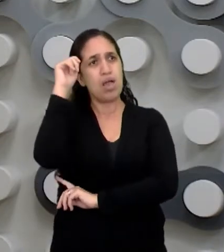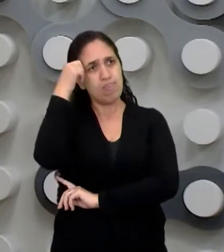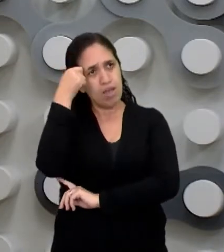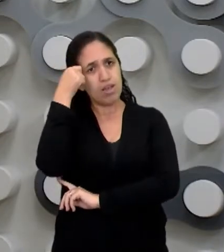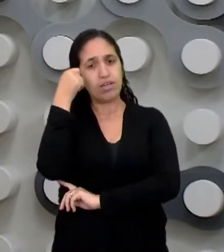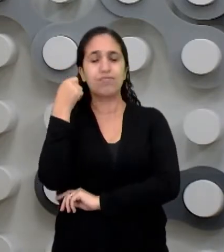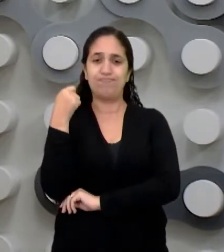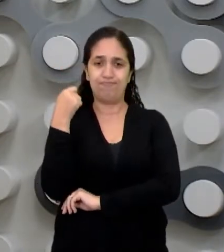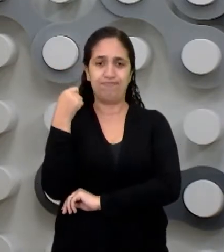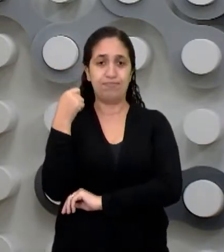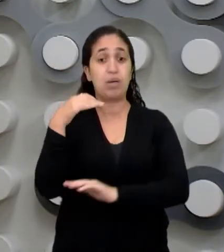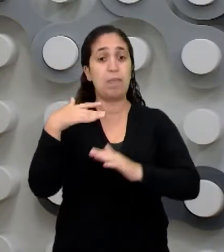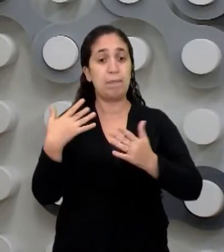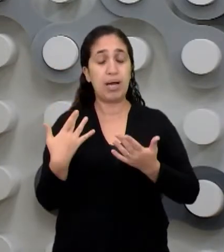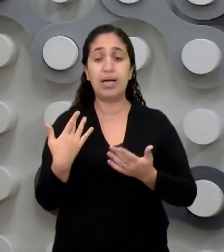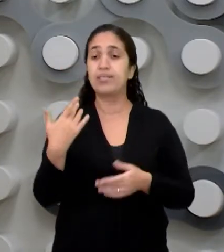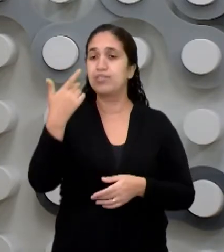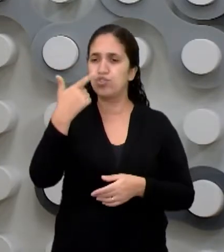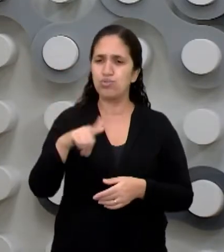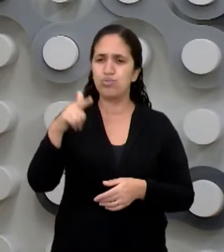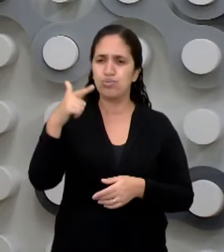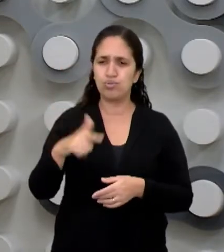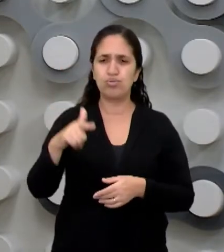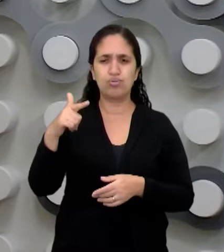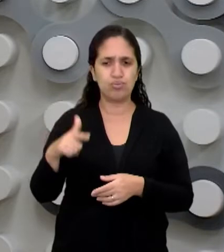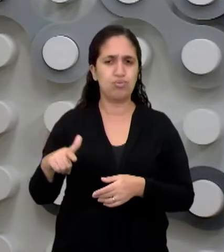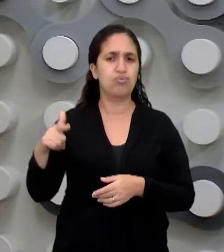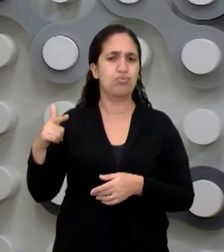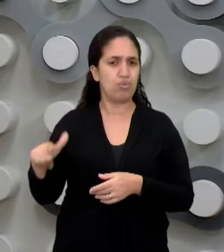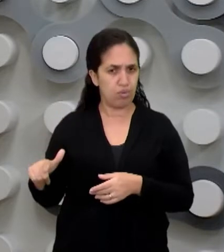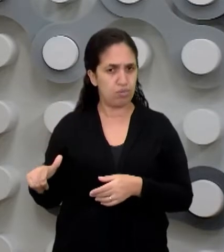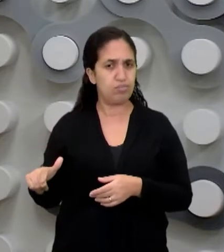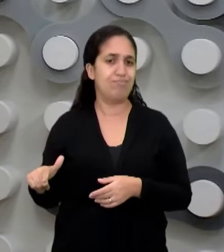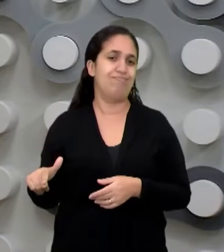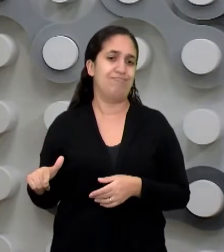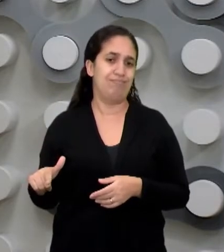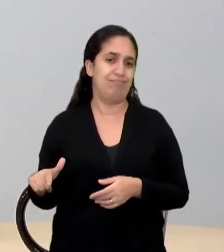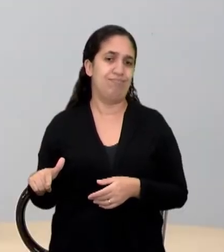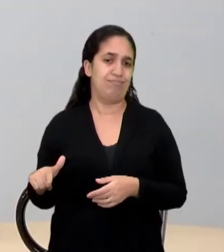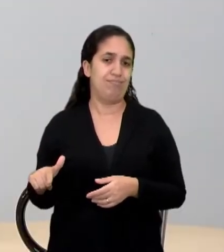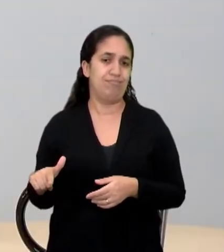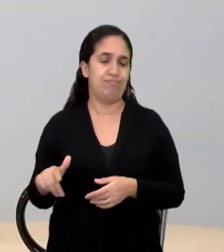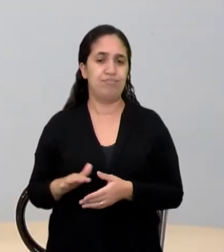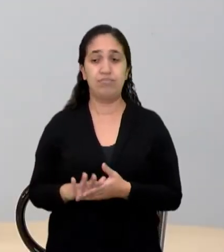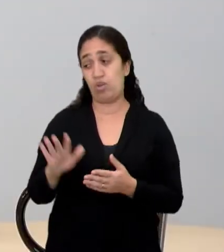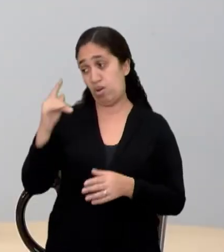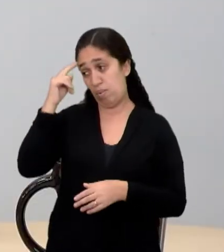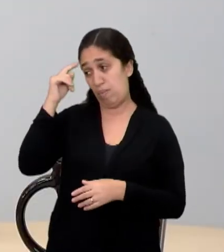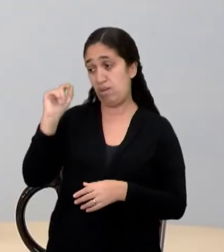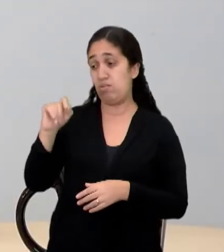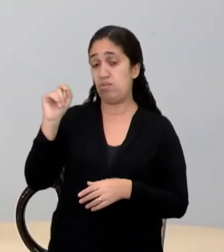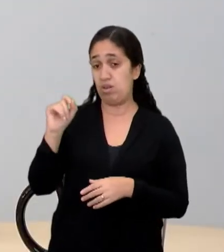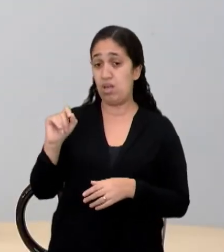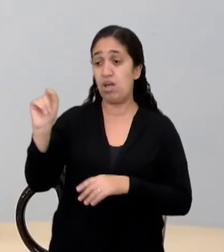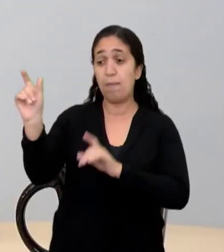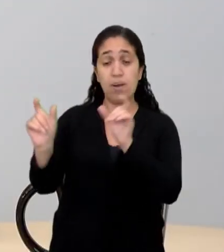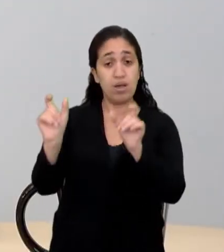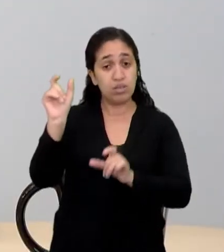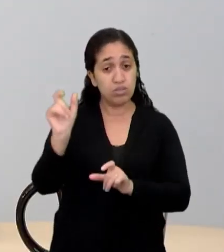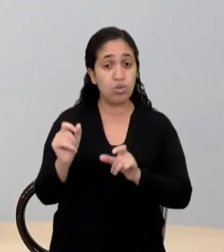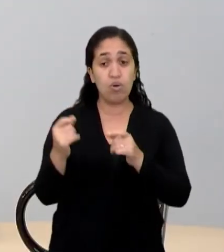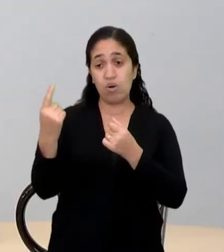ela continuar repercutindo as pautas Exato, eu penso o seguinte, nós falamos que tem pessoas que fazem